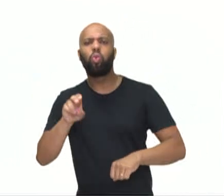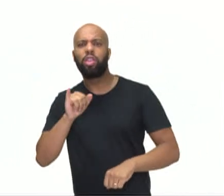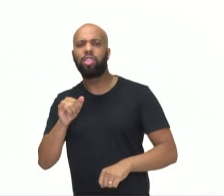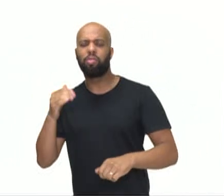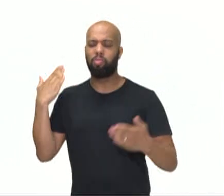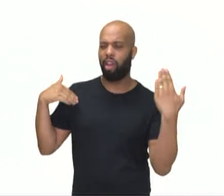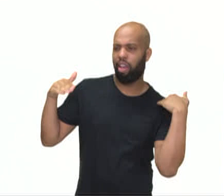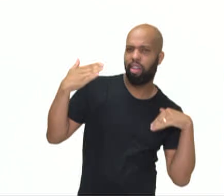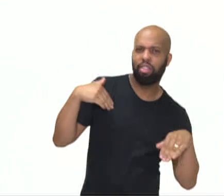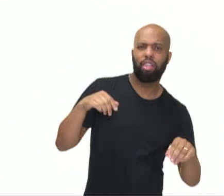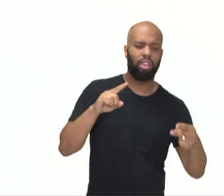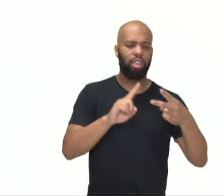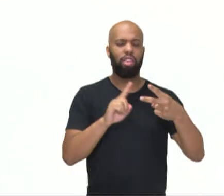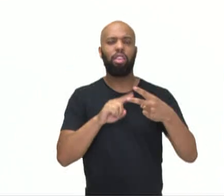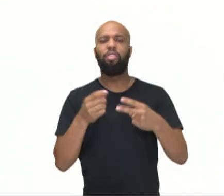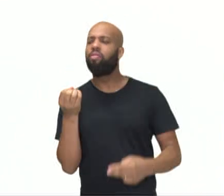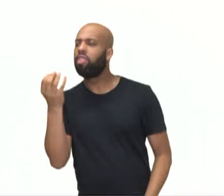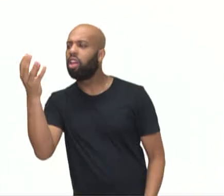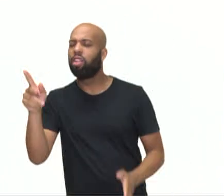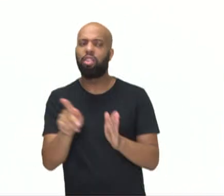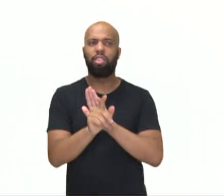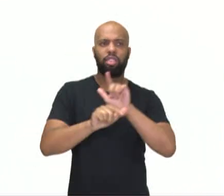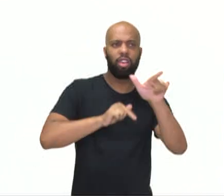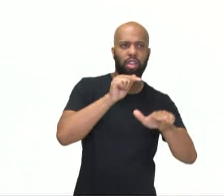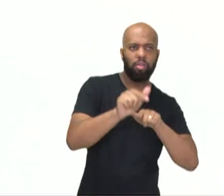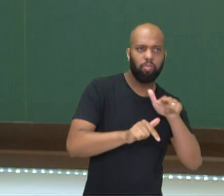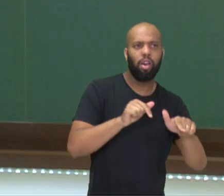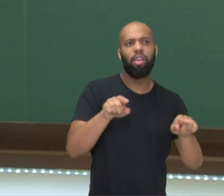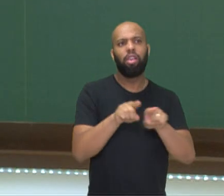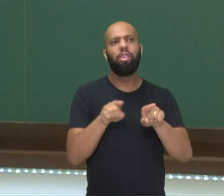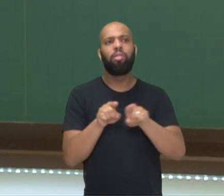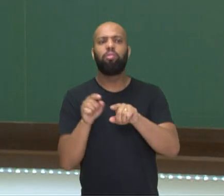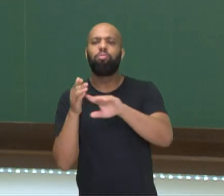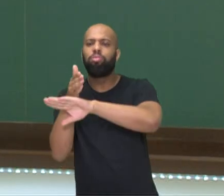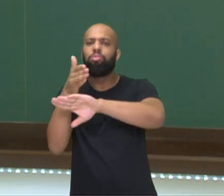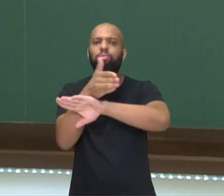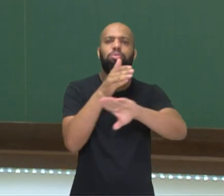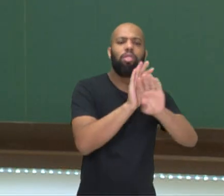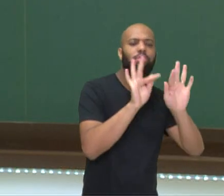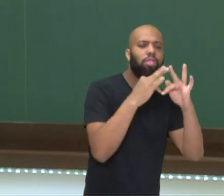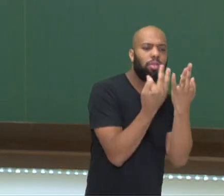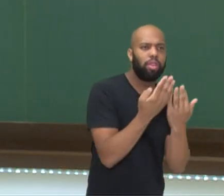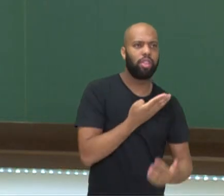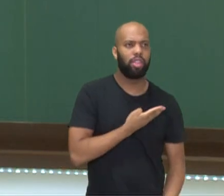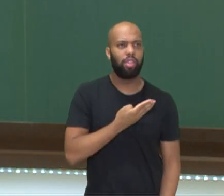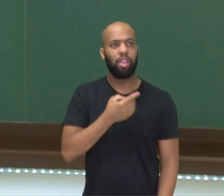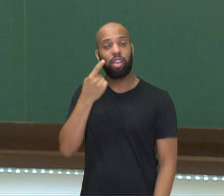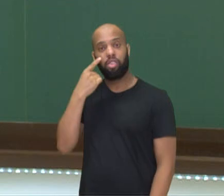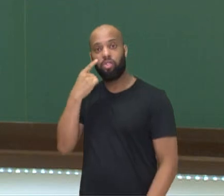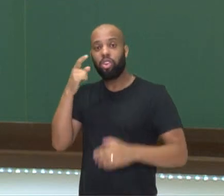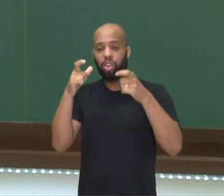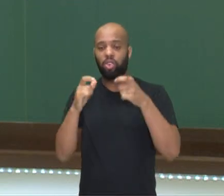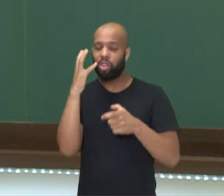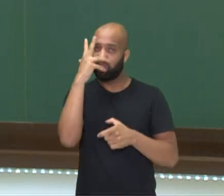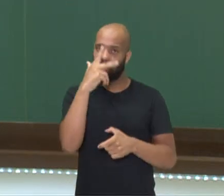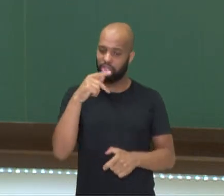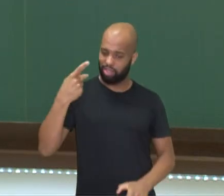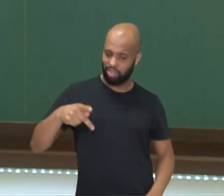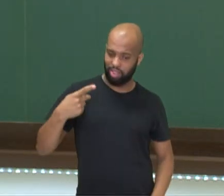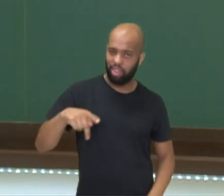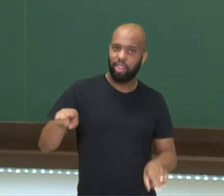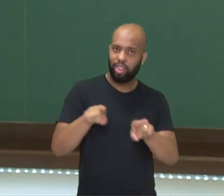familiares ou a amigos. E aqui nós temos também uma outra foto representando um lugar muito bonito aqui do nosso estado,